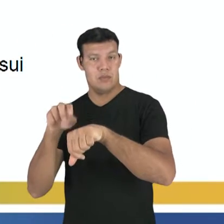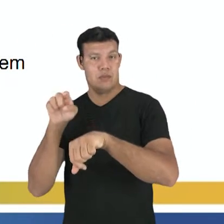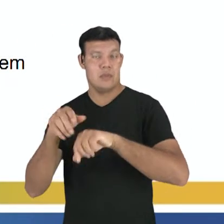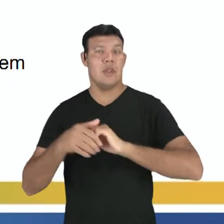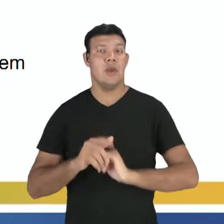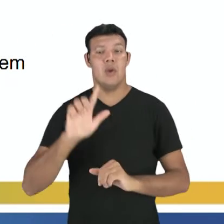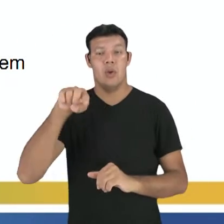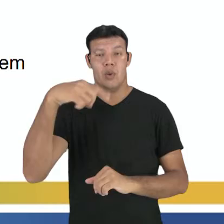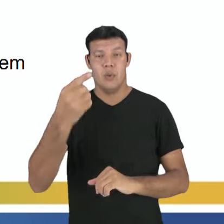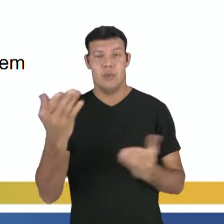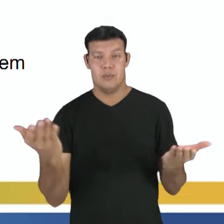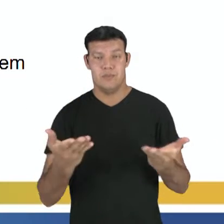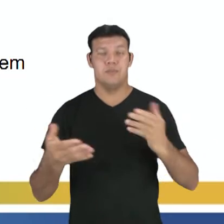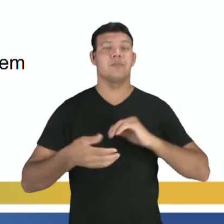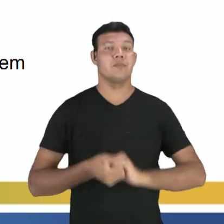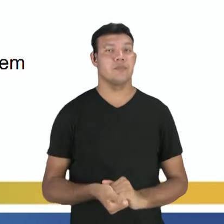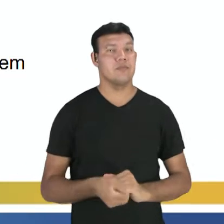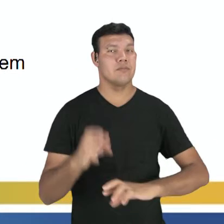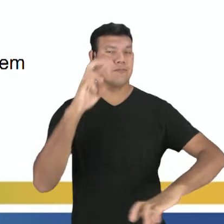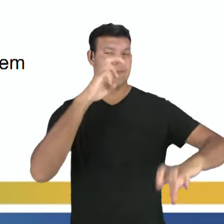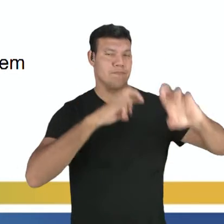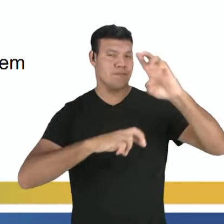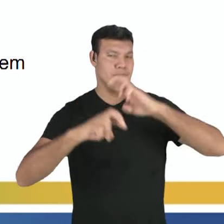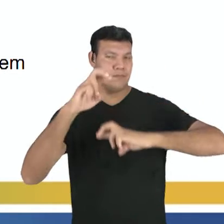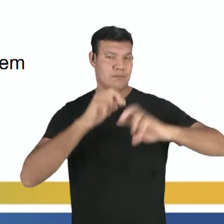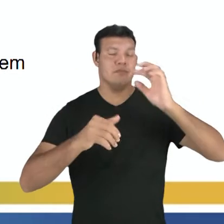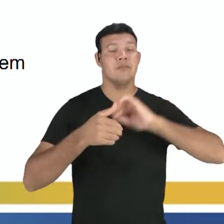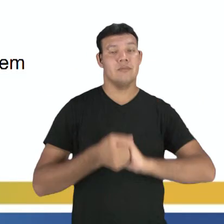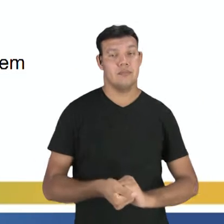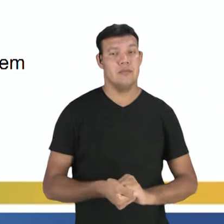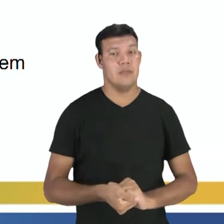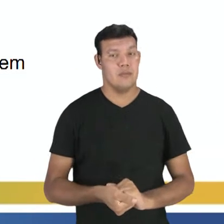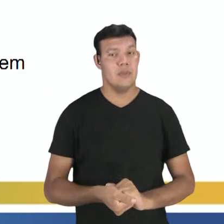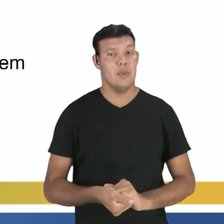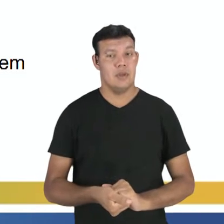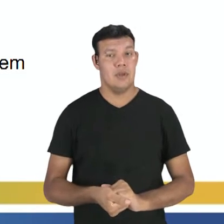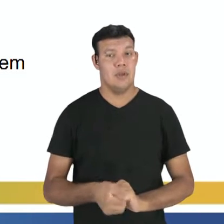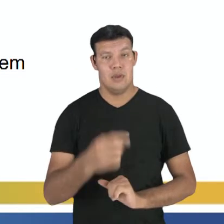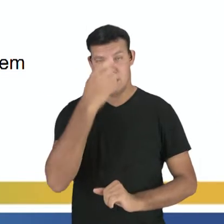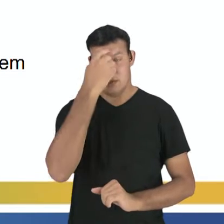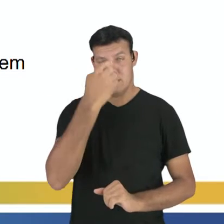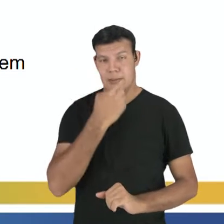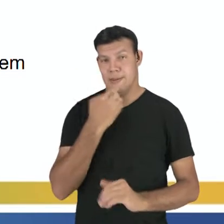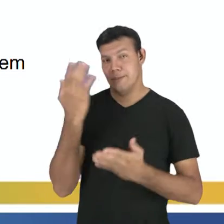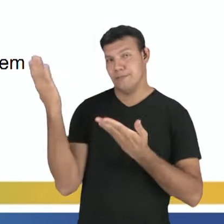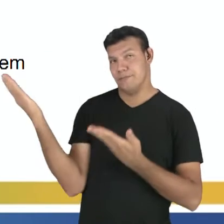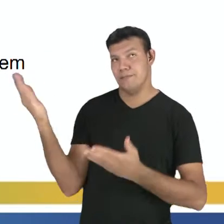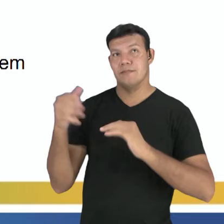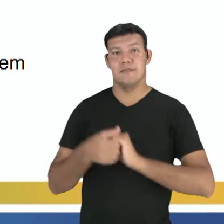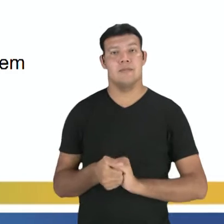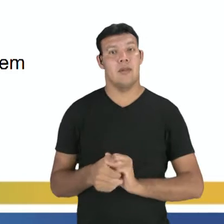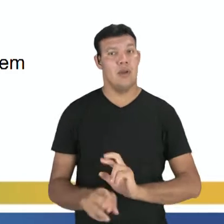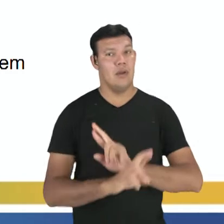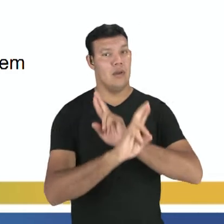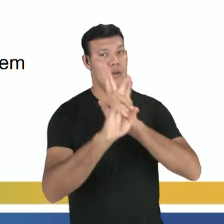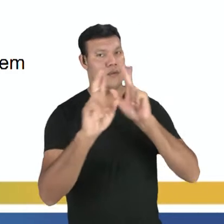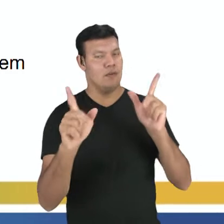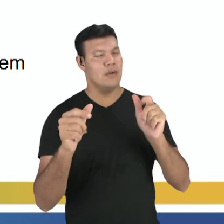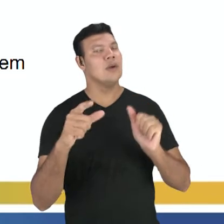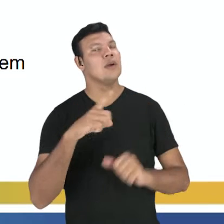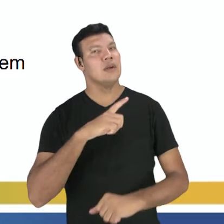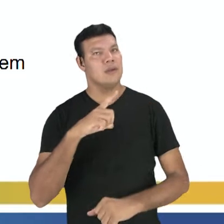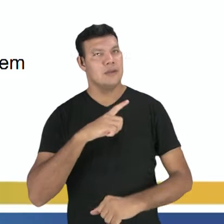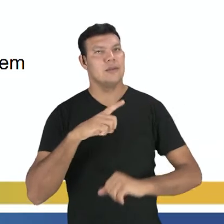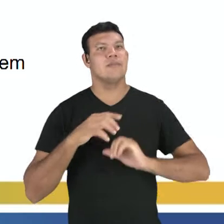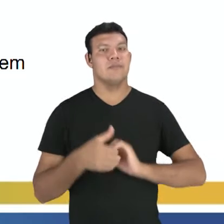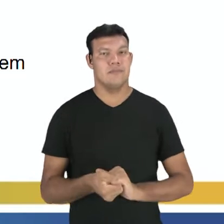figura. Observe aí. Nessa segunda imagem, ela já tem uma diferença, tá?